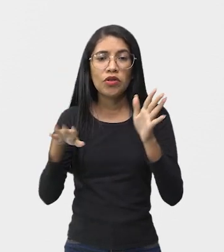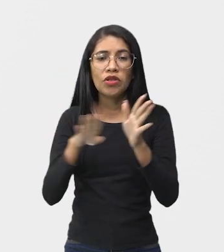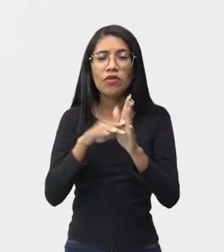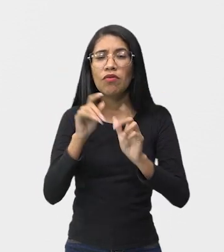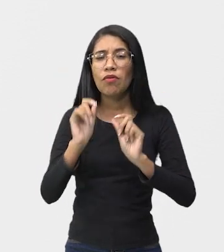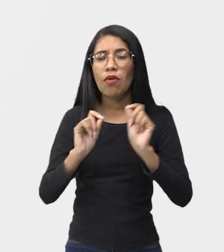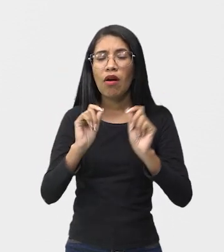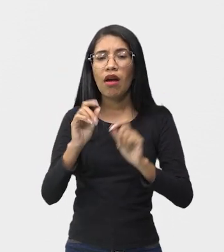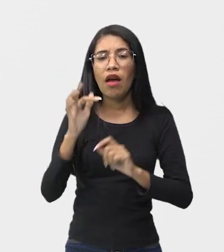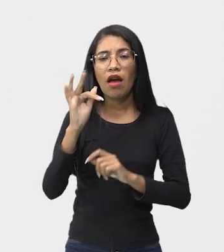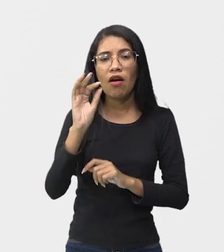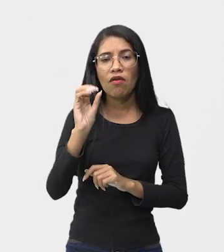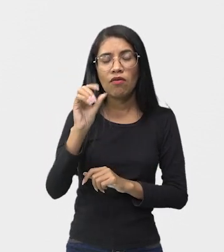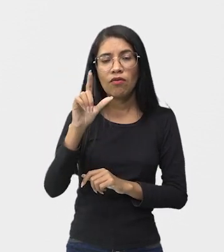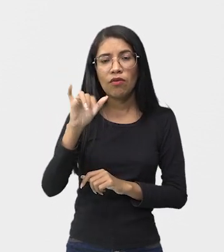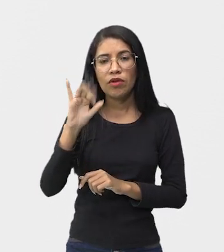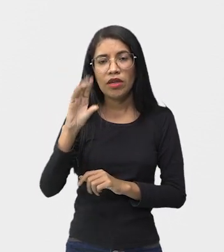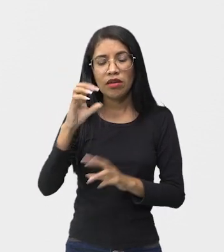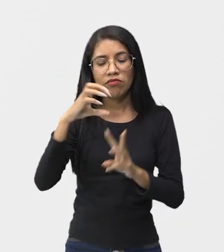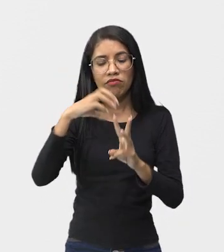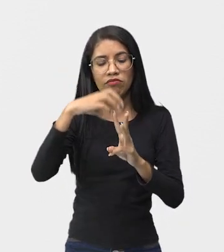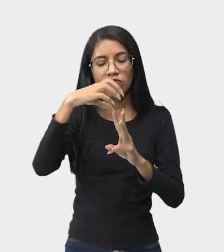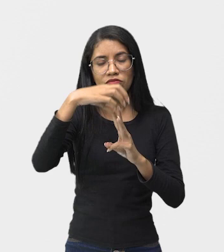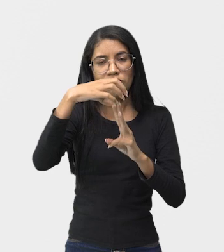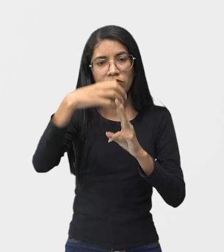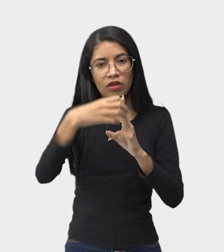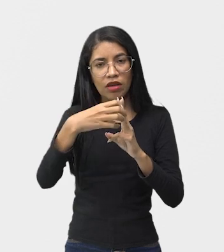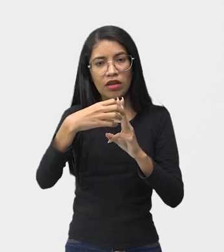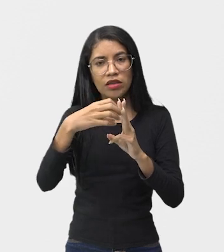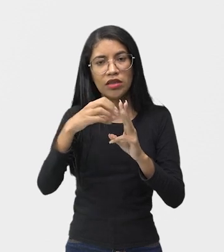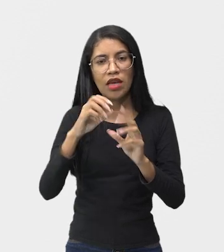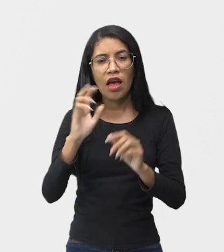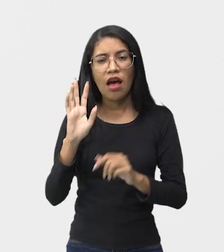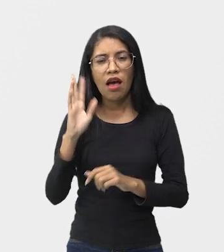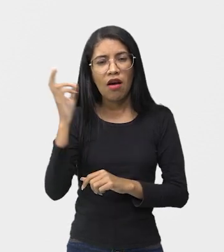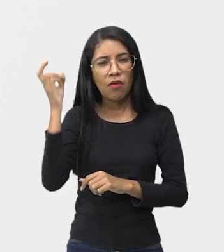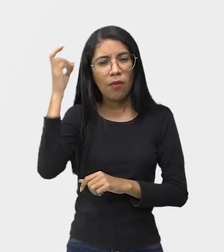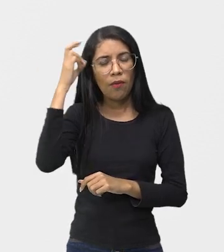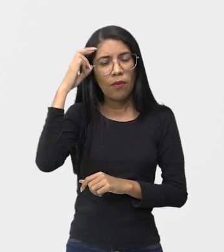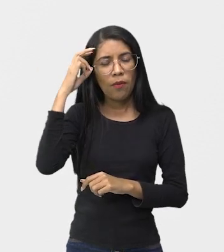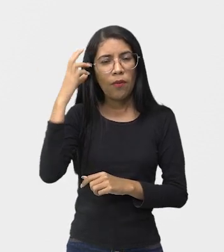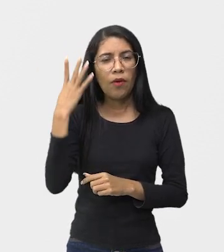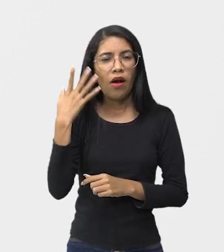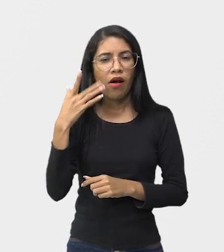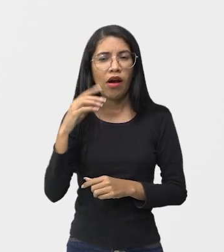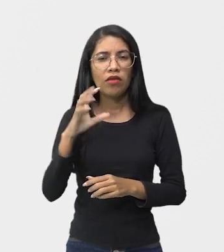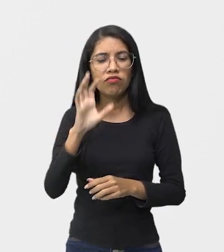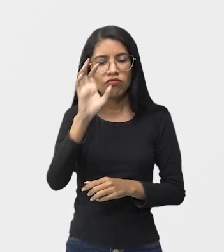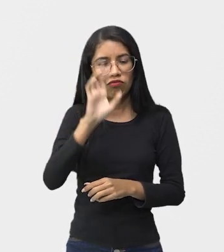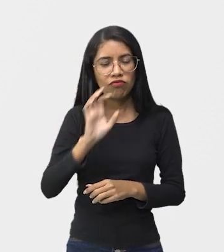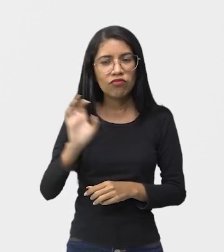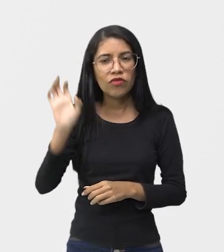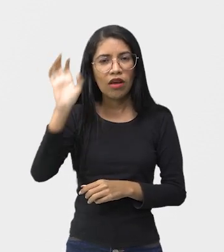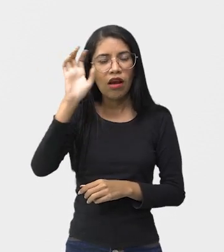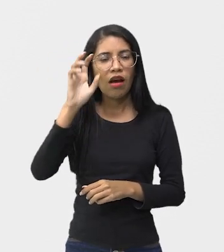chega o quê? A Folia de Reis, que é uma manifestação cultural muito comum nos estados que compõem a referida